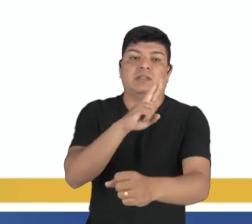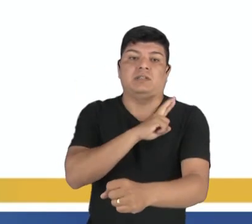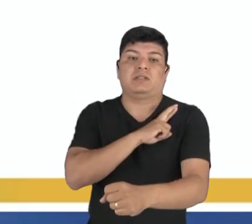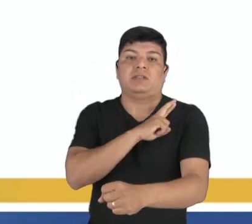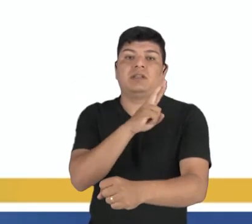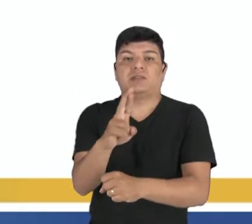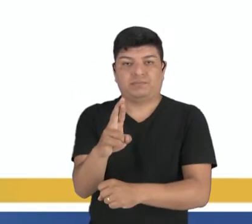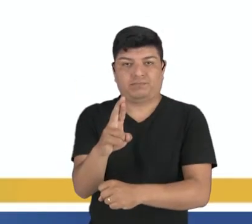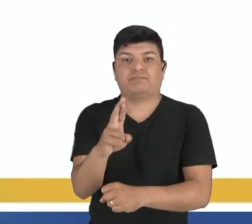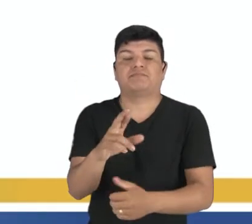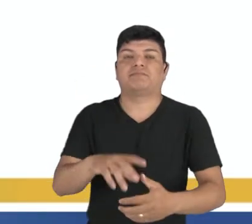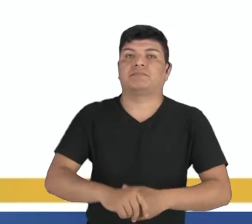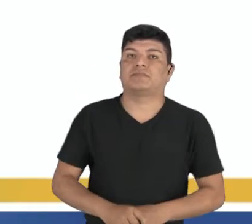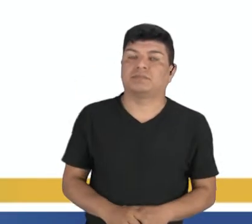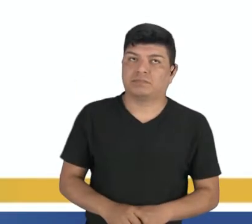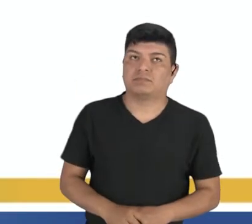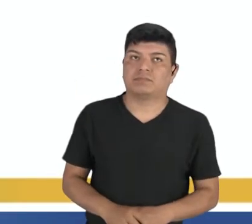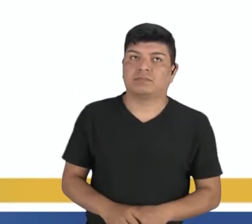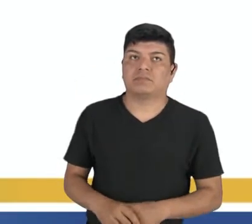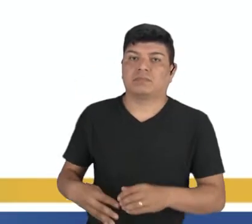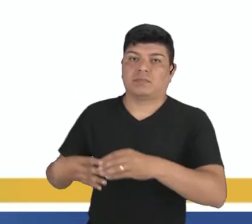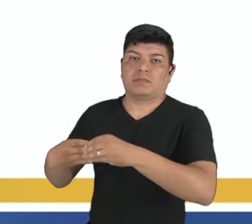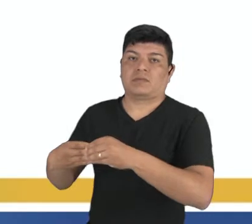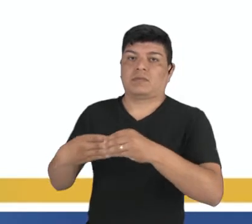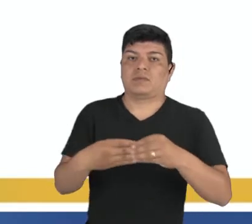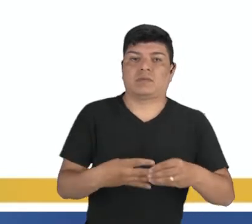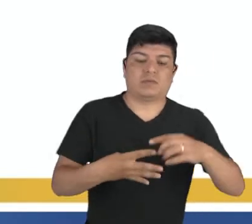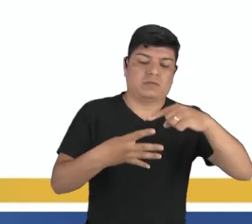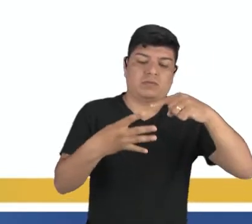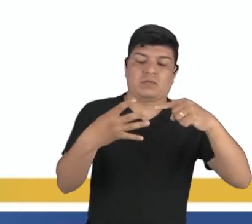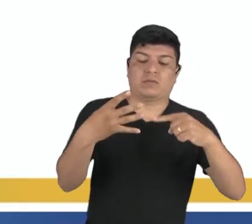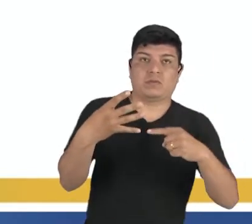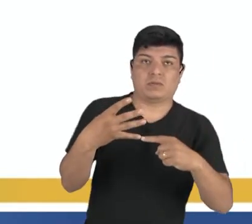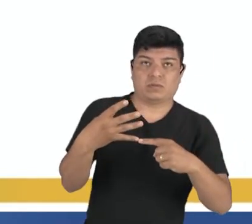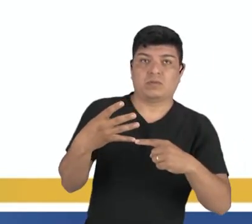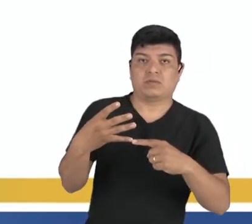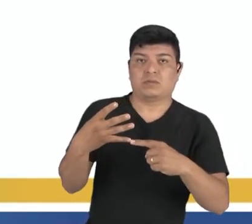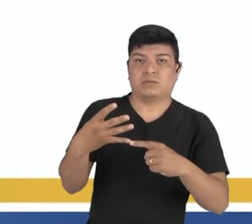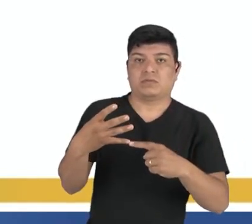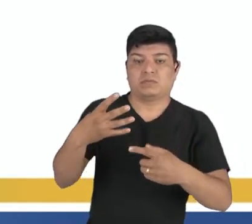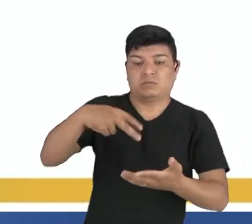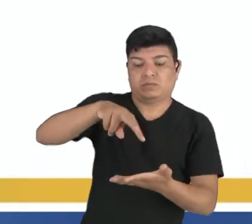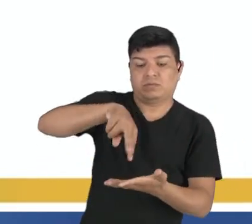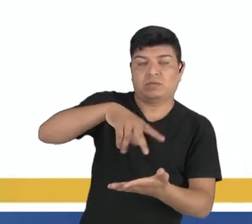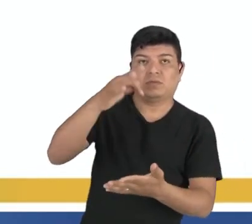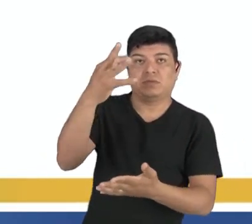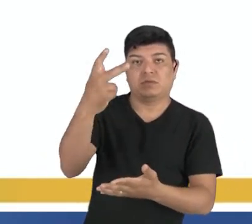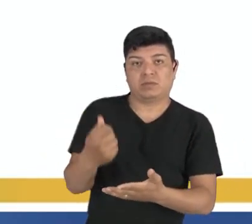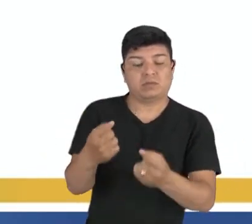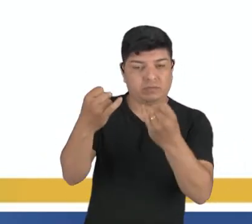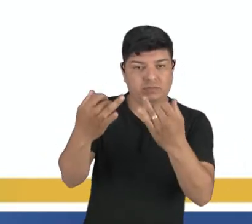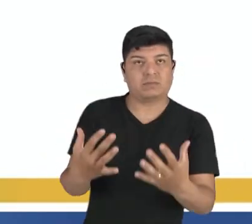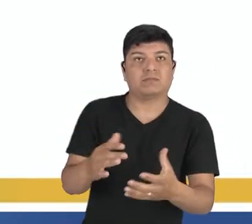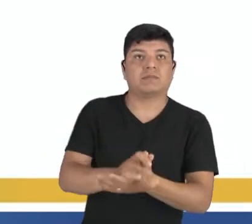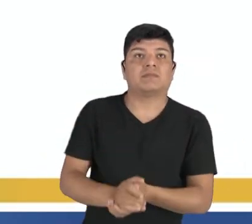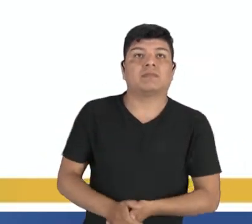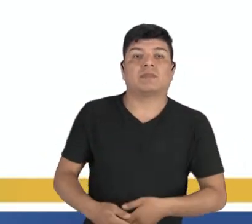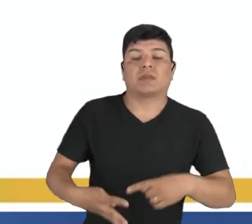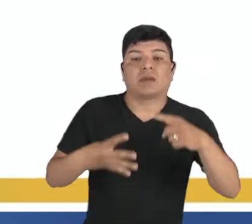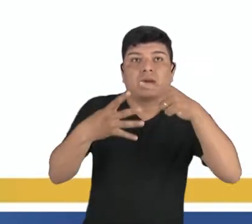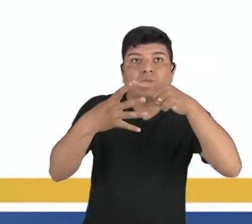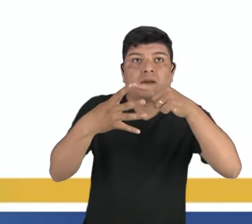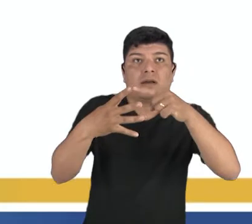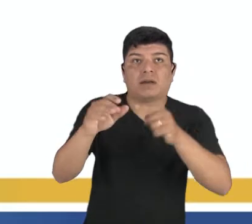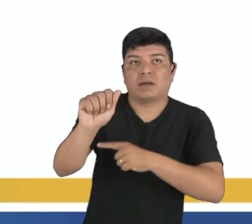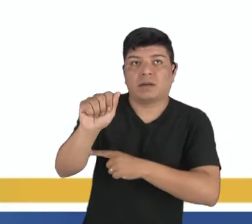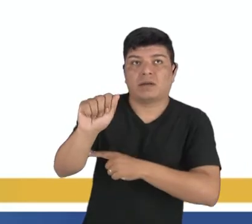religiosa, tá? O professor trouxe 4 modalidades de danças africanas e vamos falar um pouquinho sobre ela. Começando ali